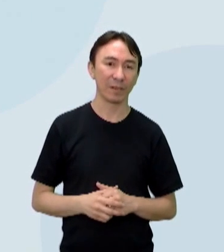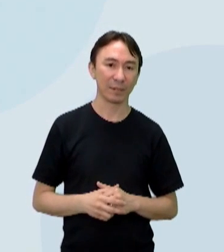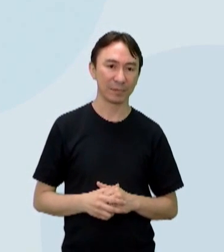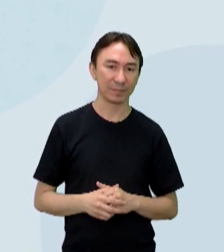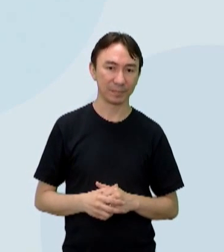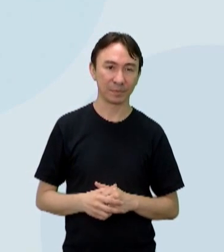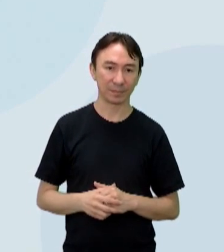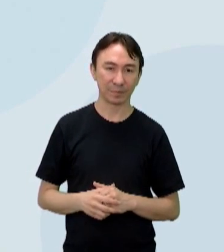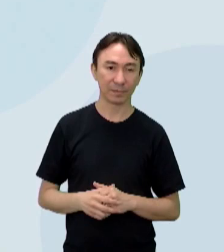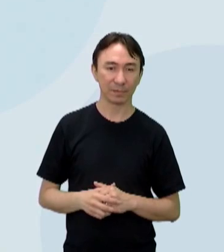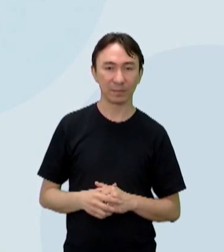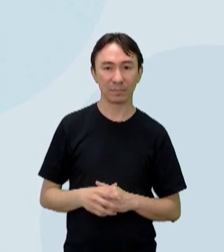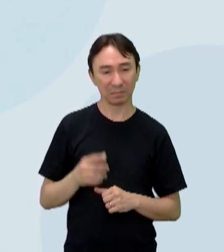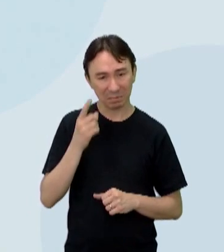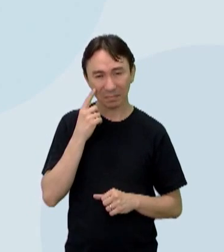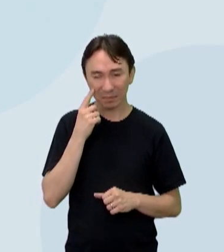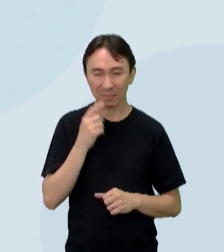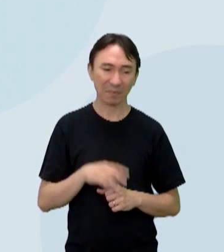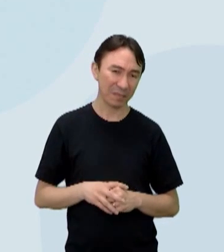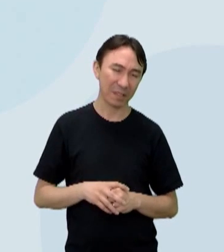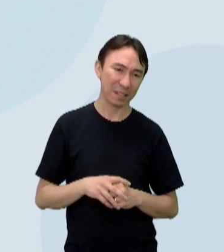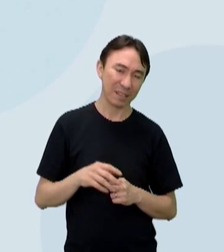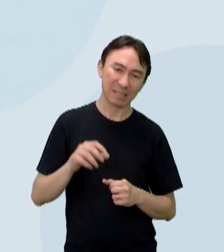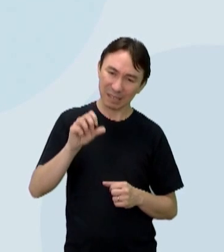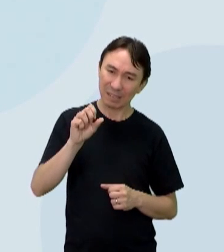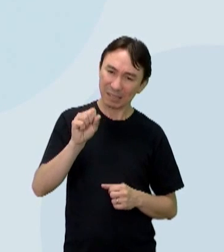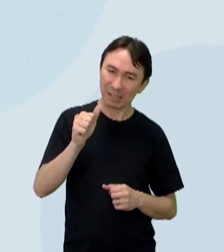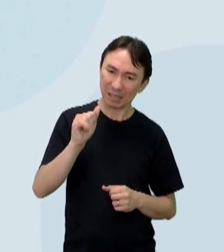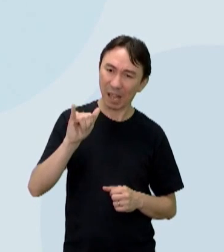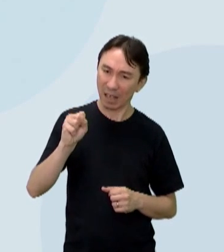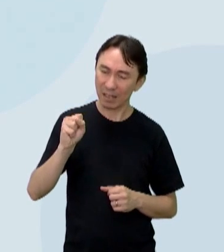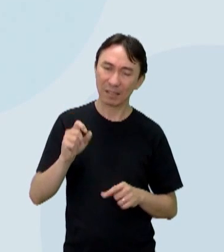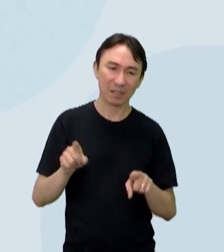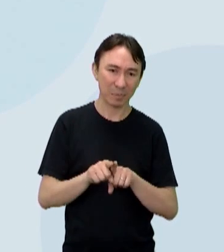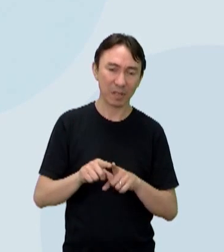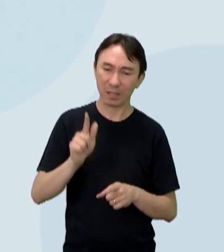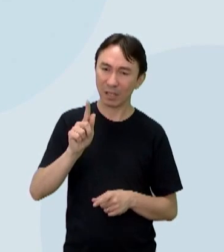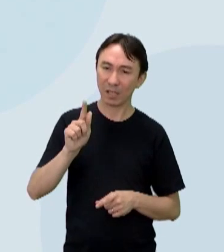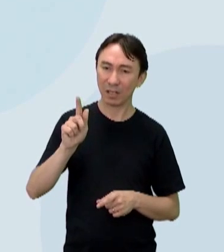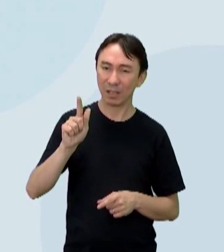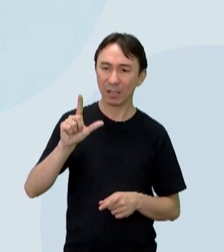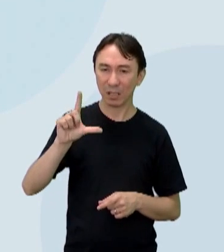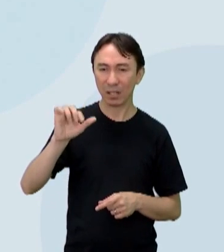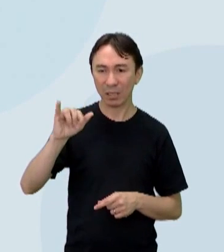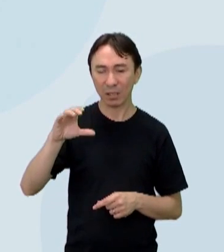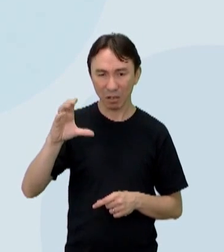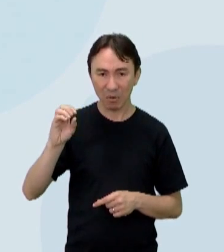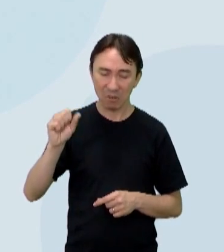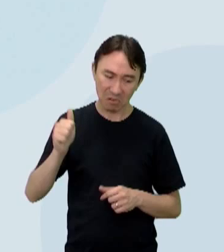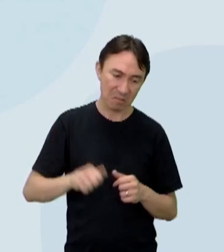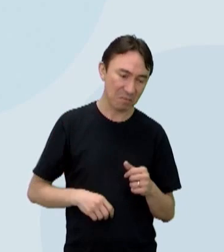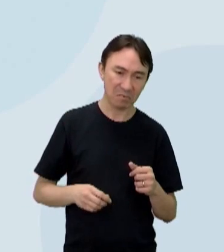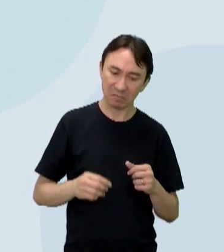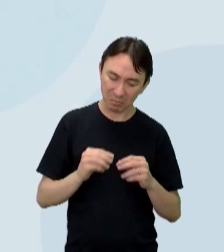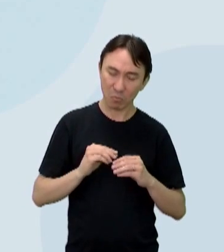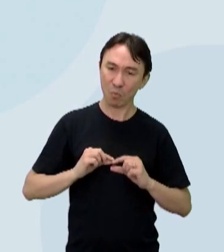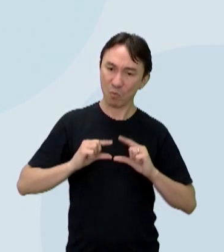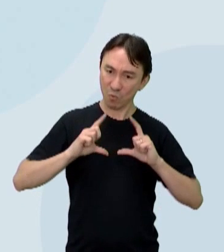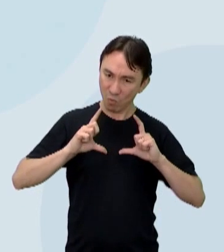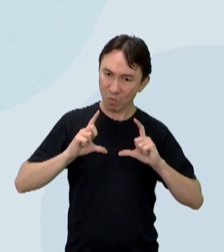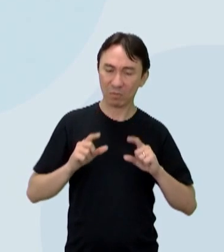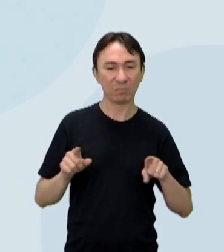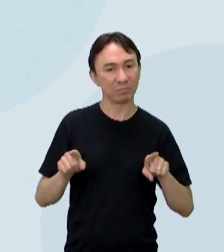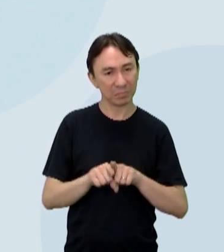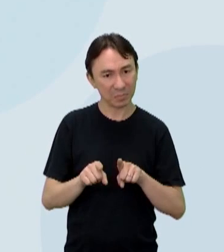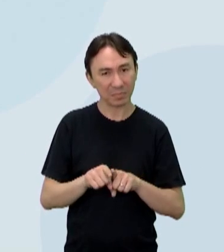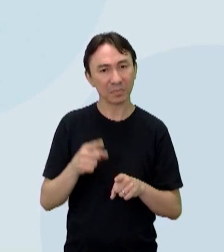Repõe sais minerais e glicose, é verdade, né? O isotônico, aquela bebida consagrada,